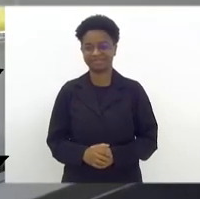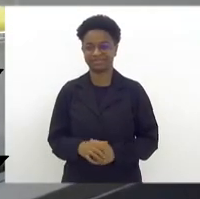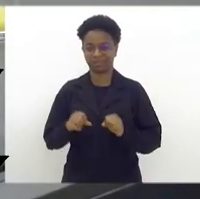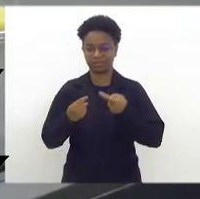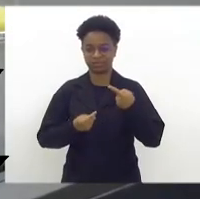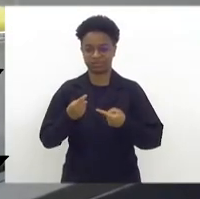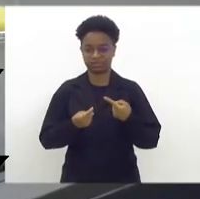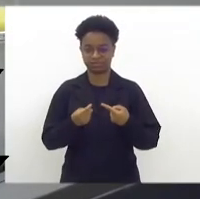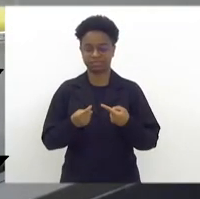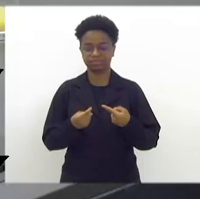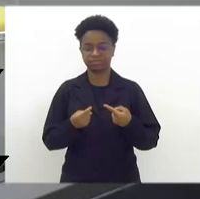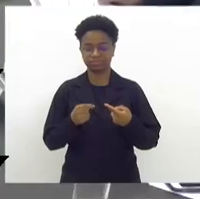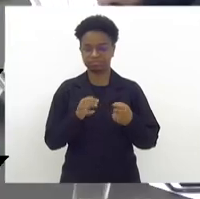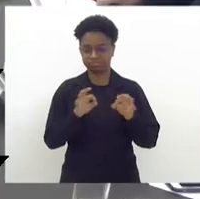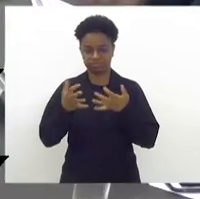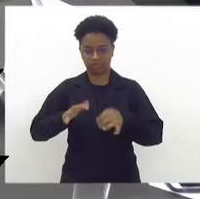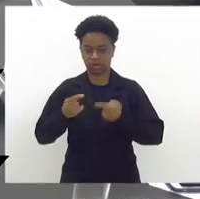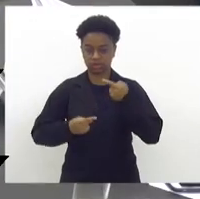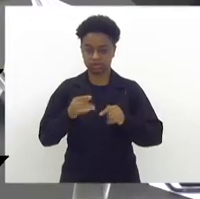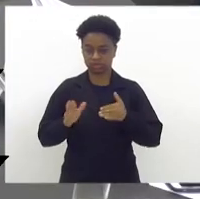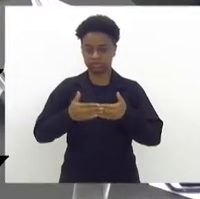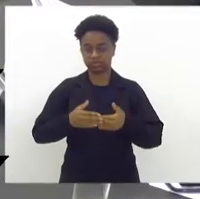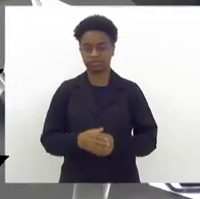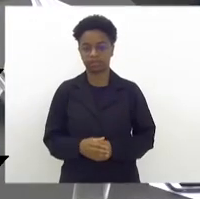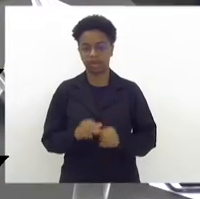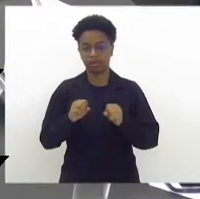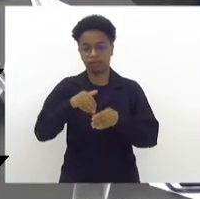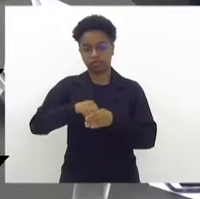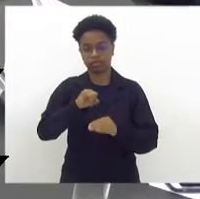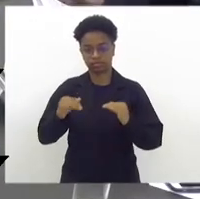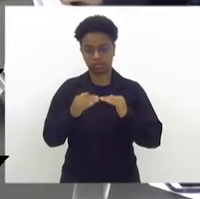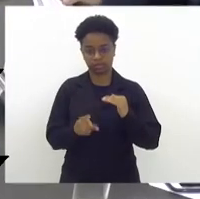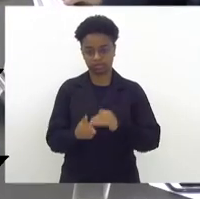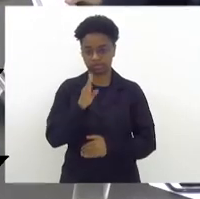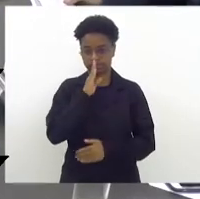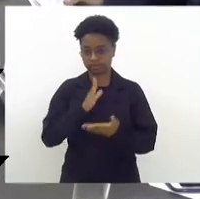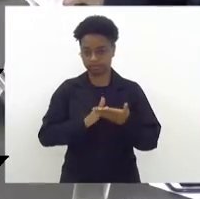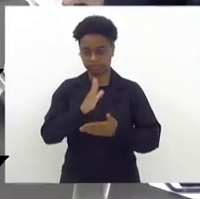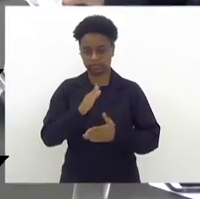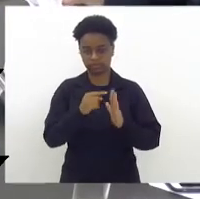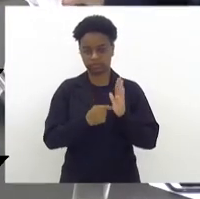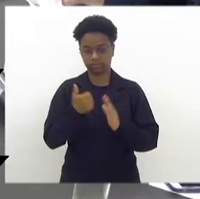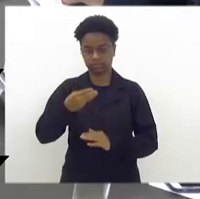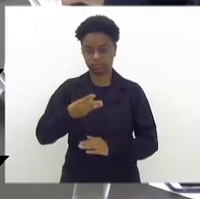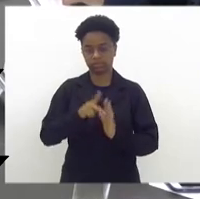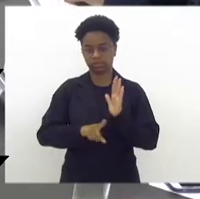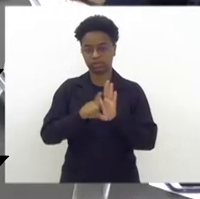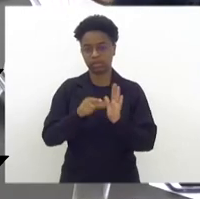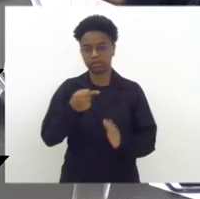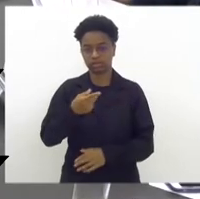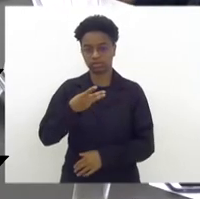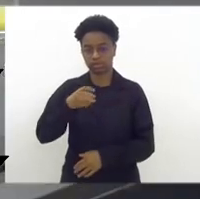discussão. Não havendo quem queira discutir, encerrada a discussão. Em votação, seus que aprovam a pergunta como estão, aprovado. 13 da pauta, o PL 739